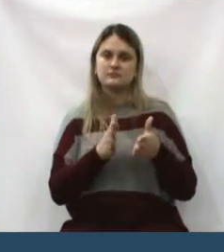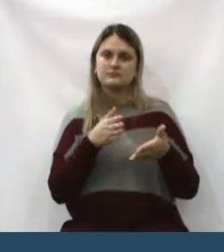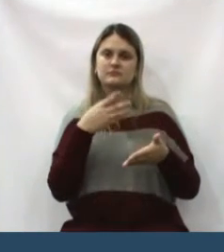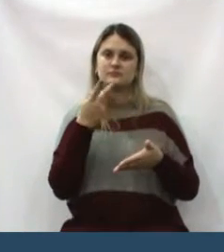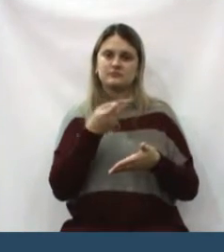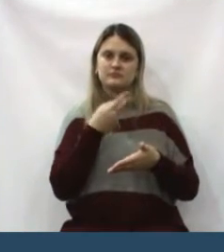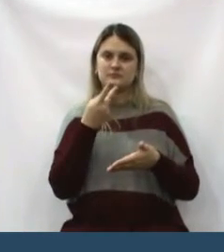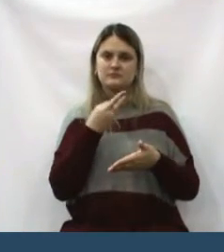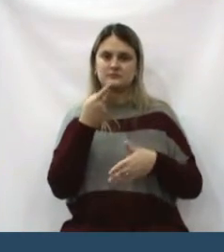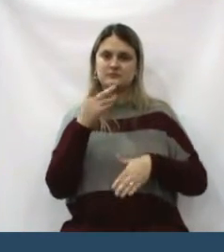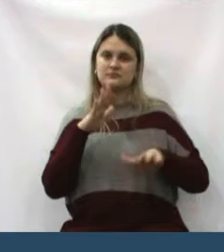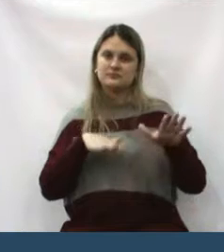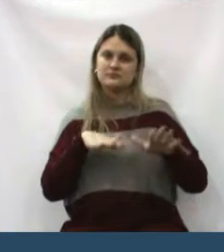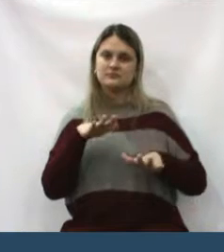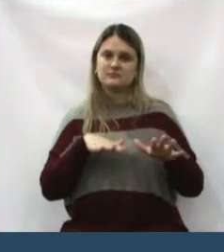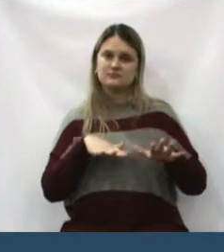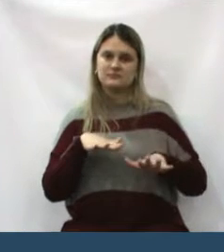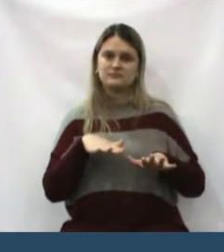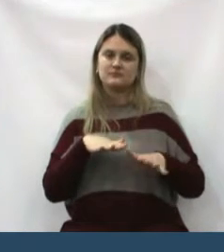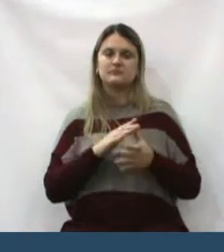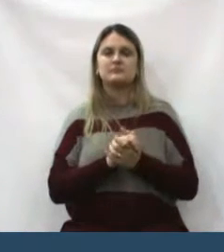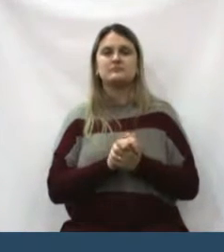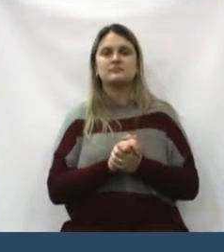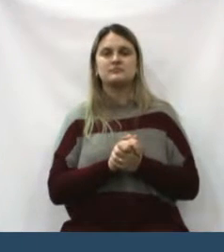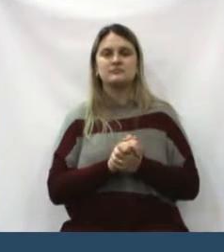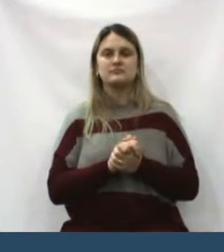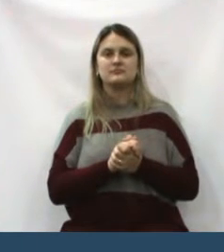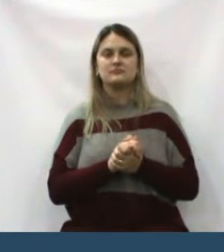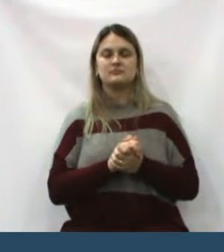já foi comentado, às vezes, muito